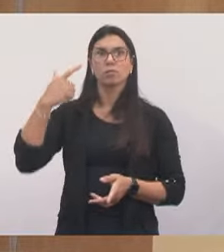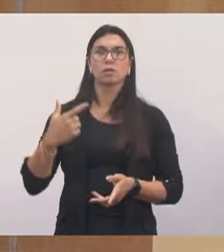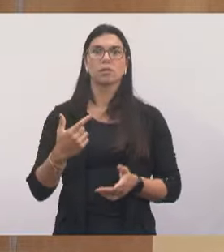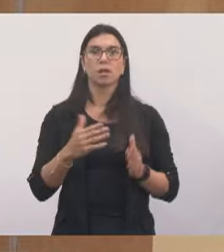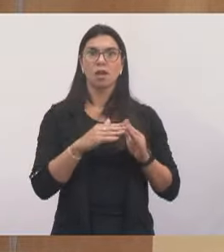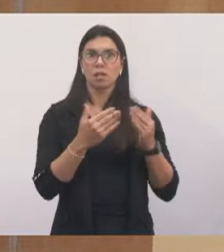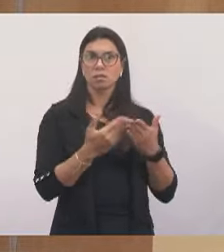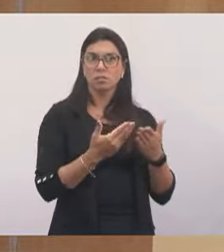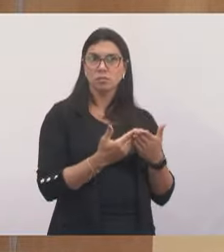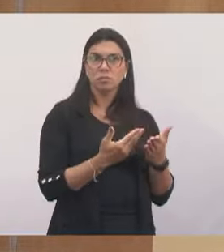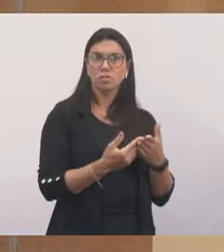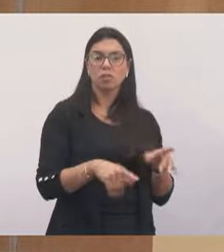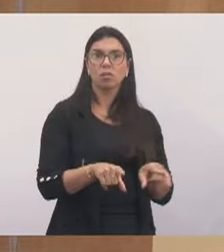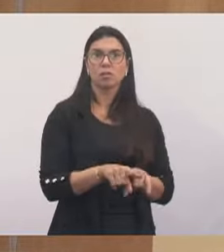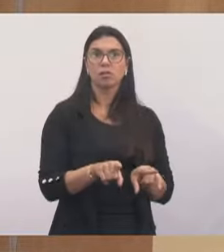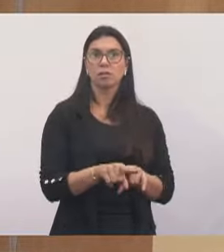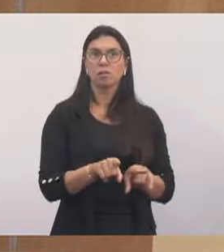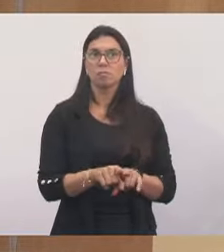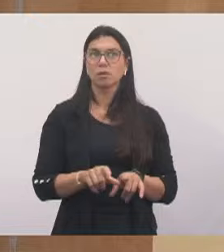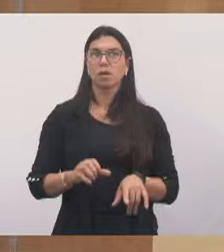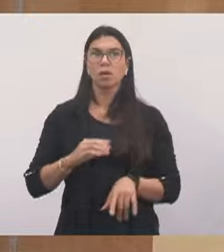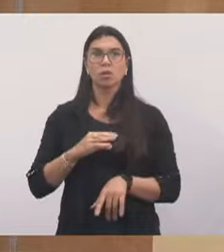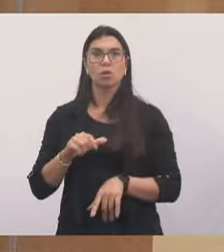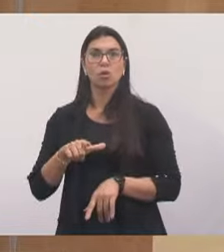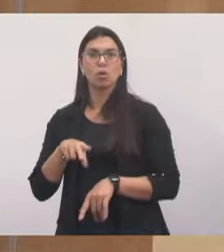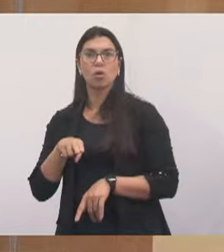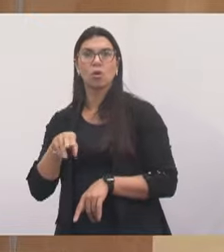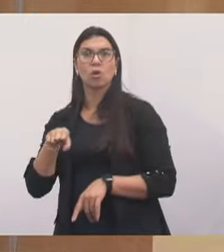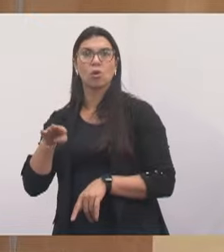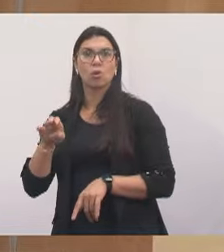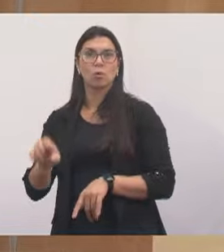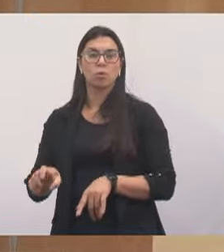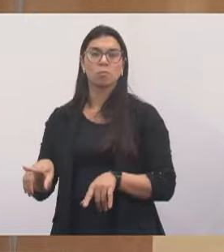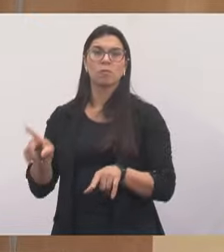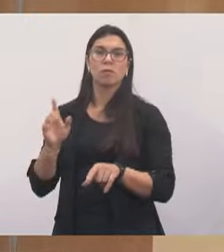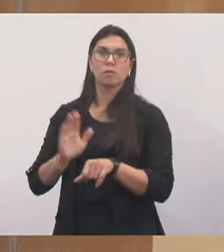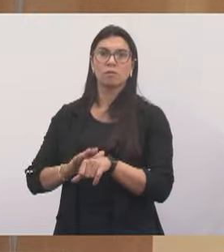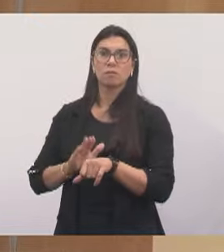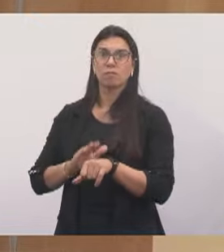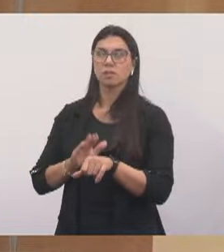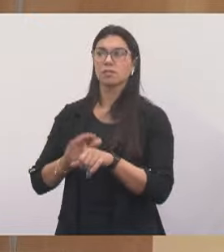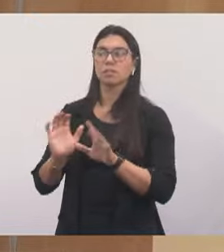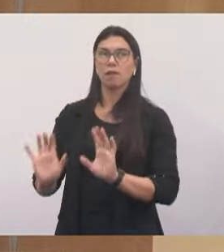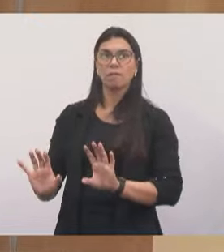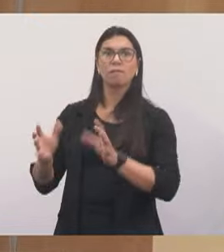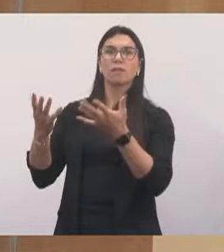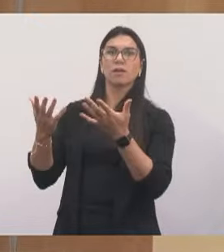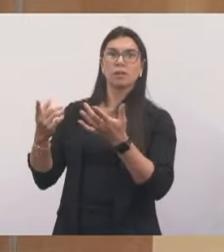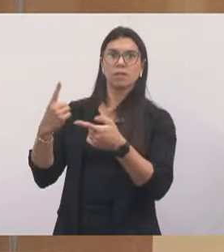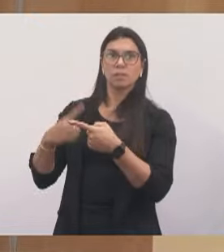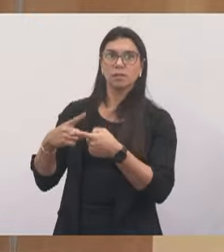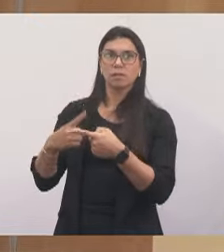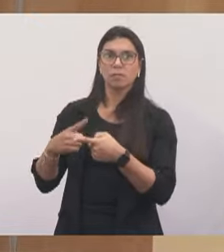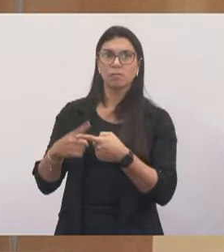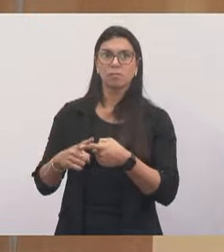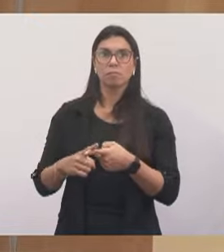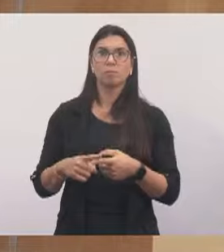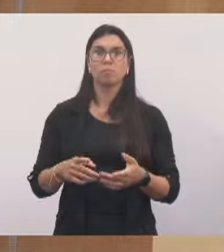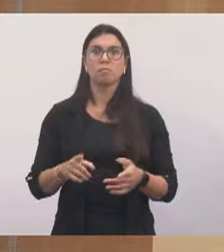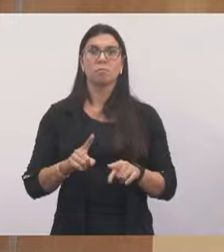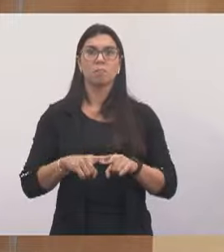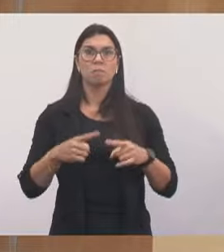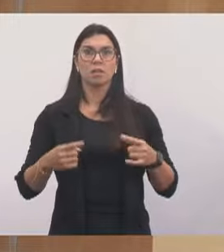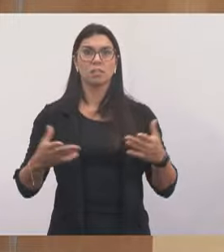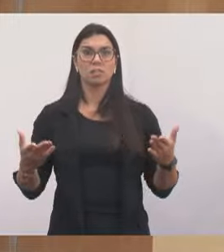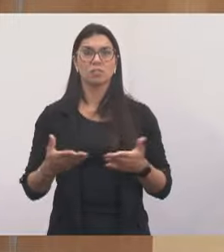suas festas de formatura. Então, ali também a gente teve o prazer também de participar muito antes de